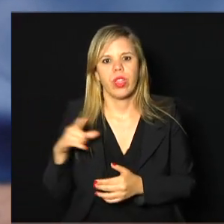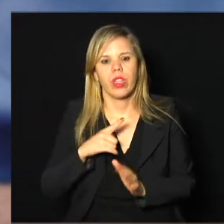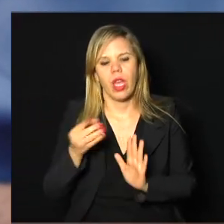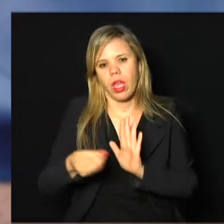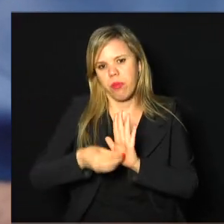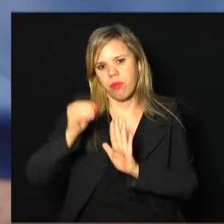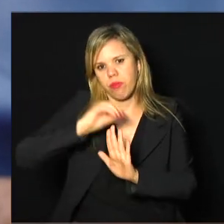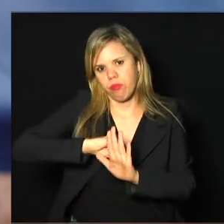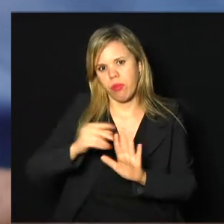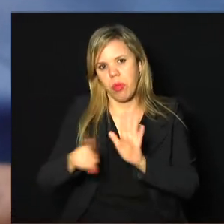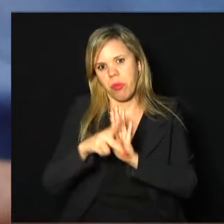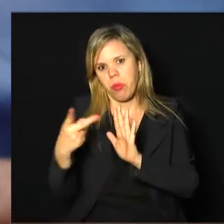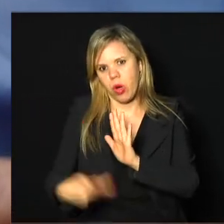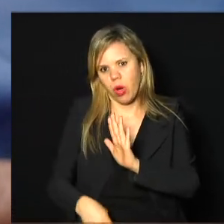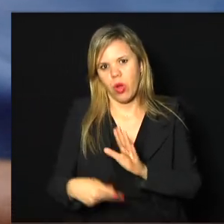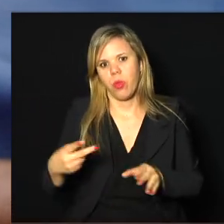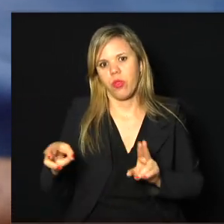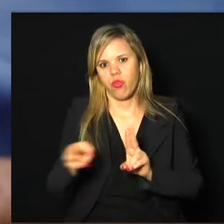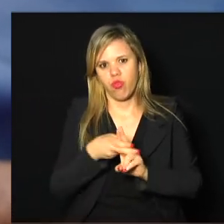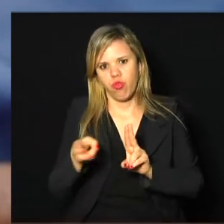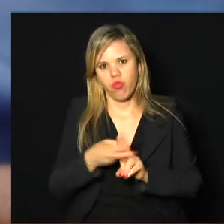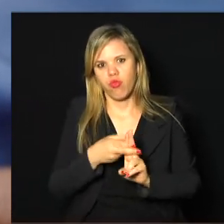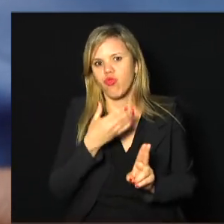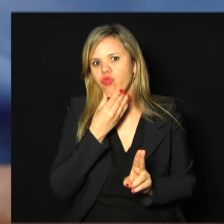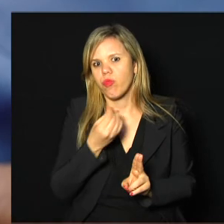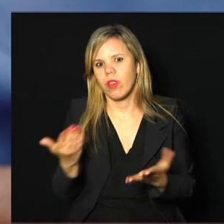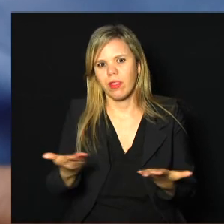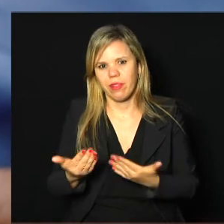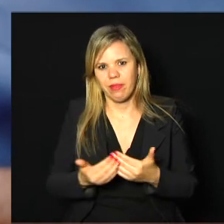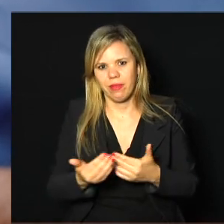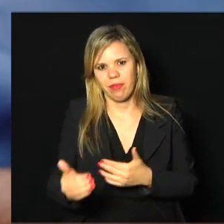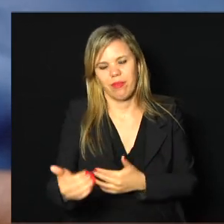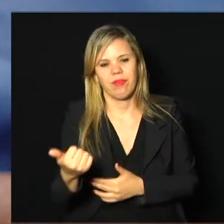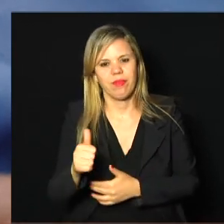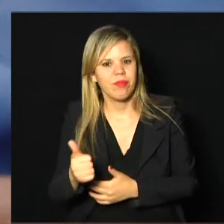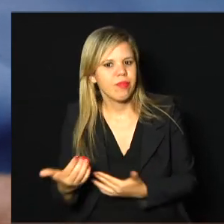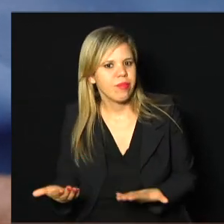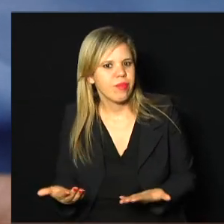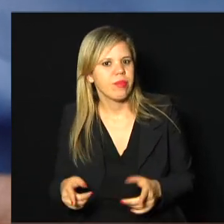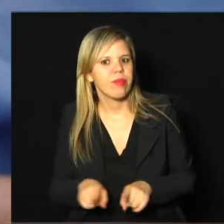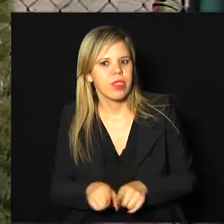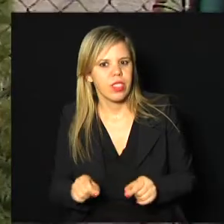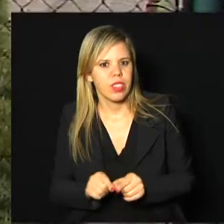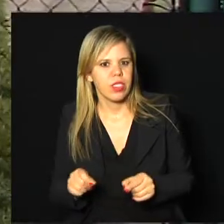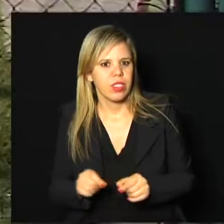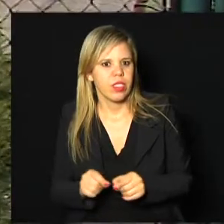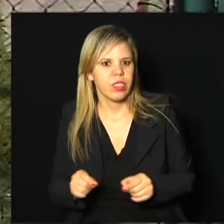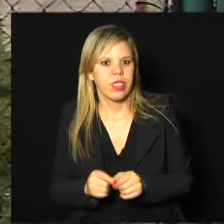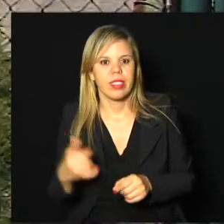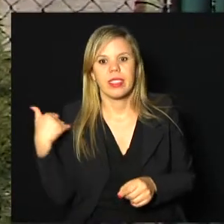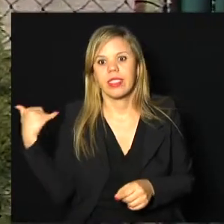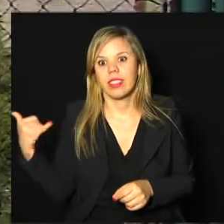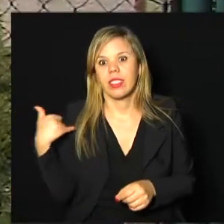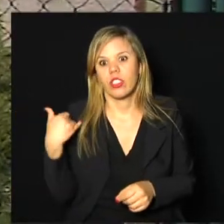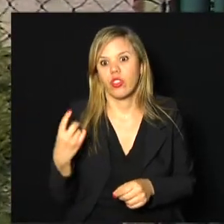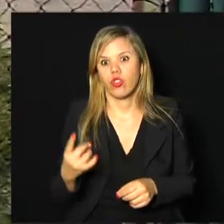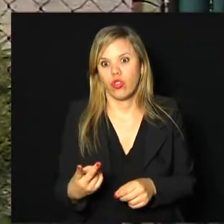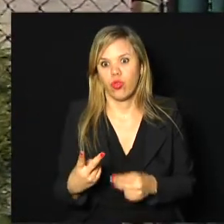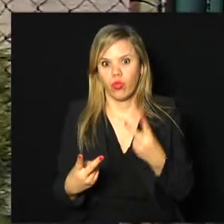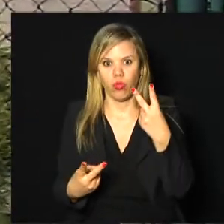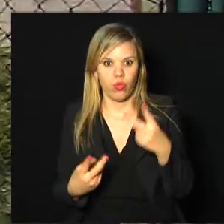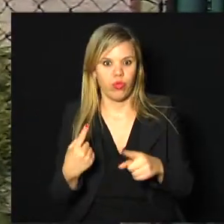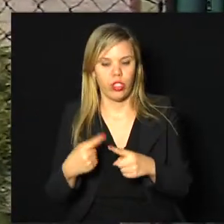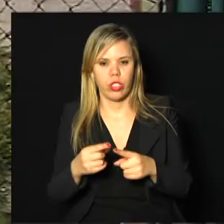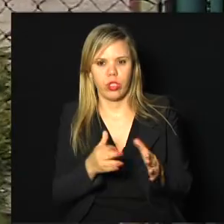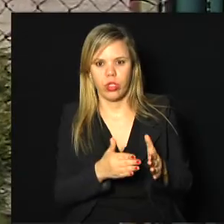A gente tem um calendário, né, próprio, né, do SUS, acho que os meninos agora a partir de 11, mas ela deve ser feita nessa faixa etária. São só